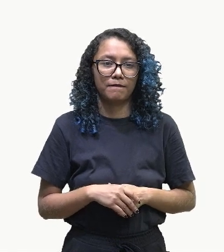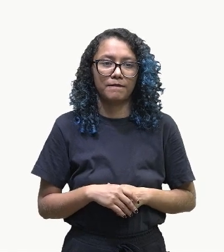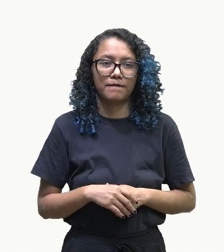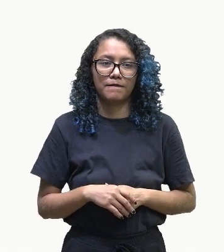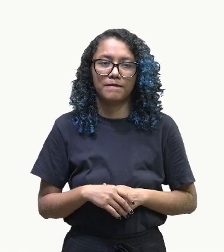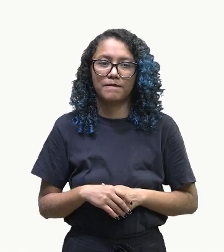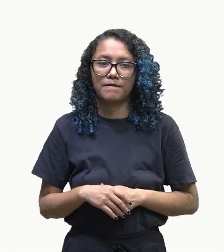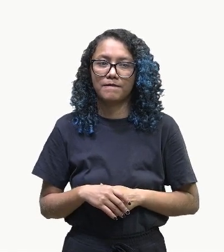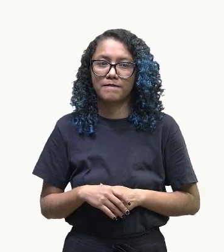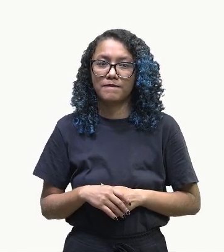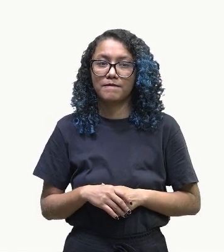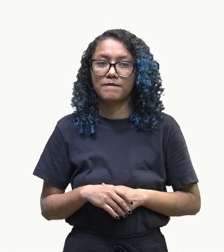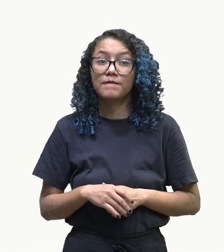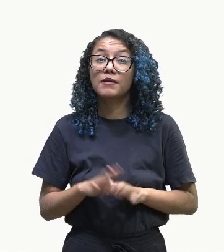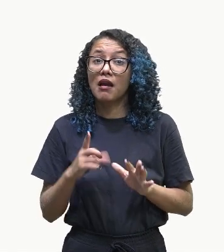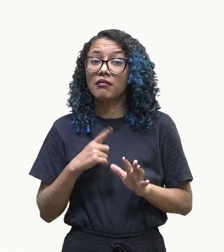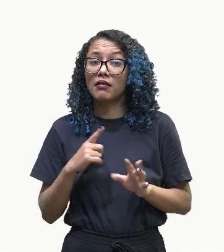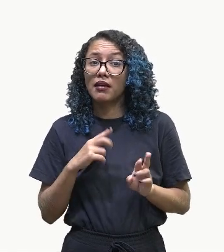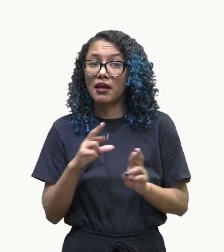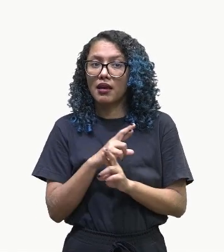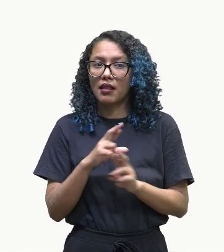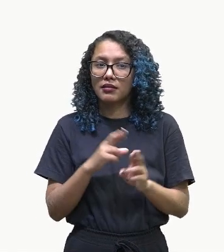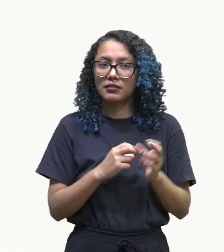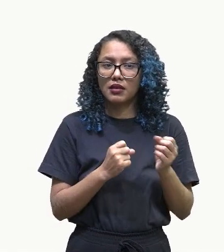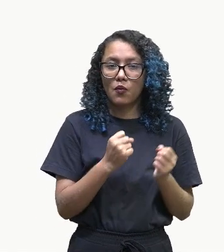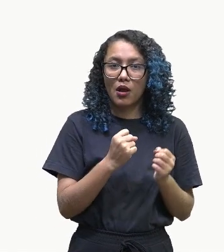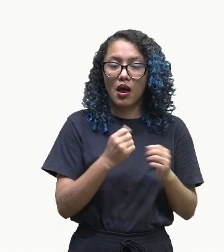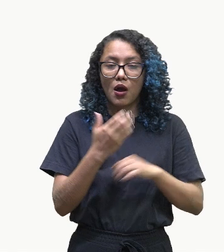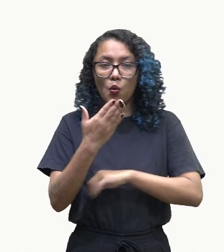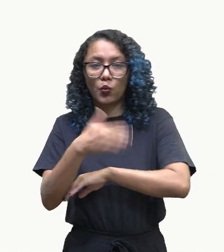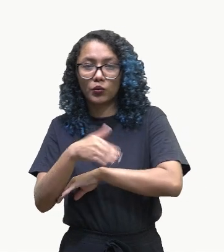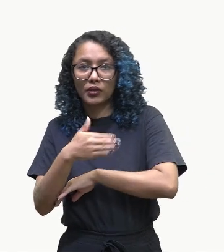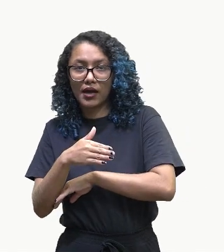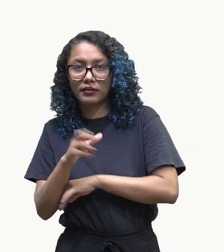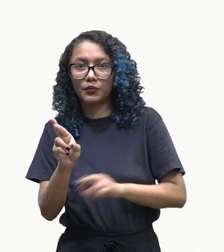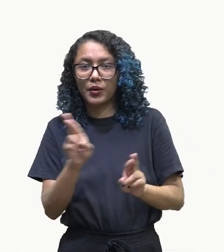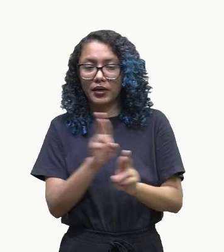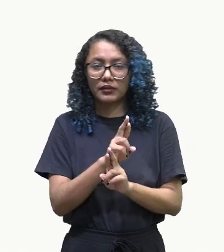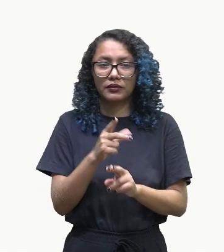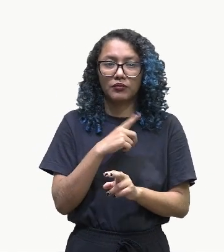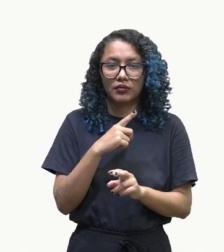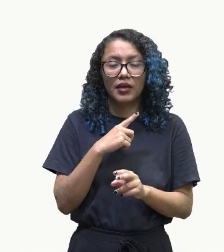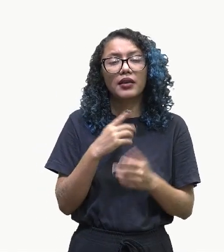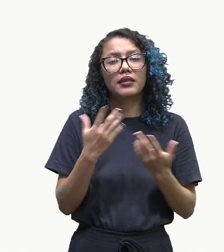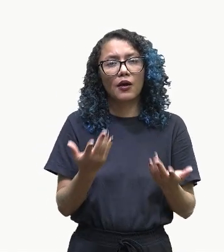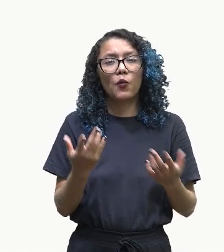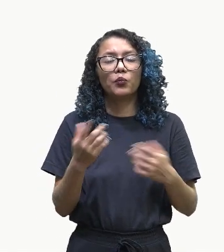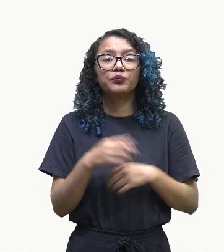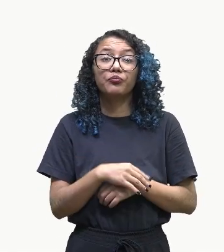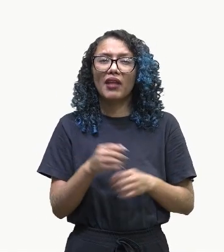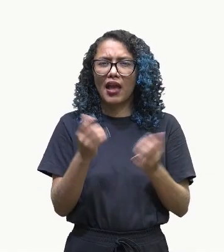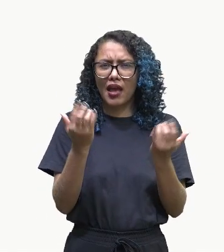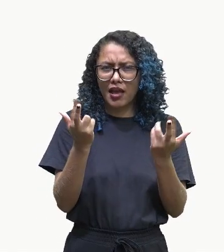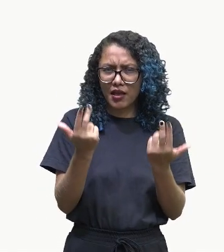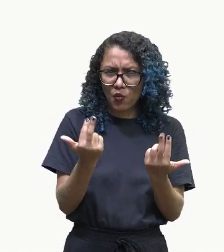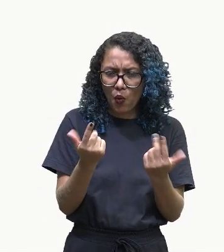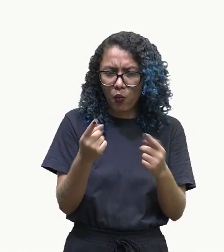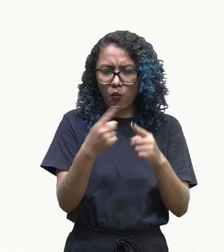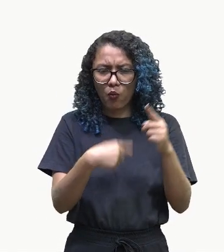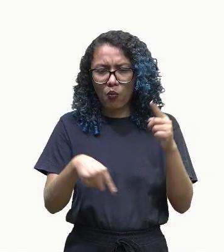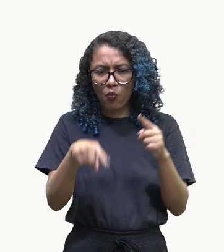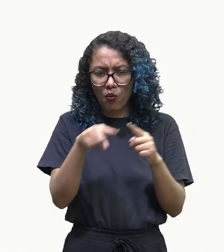temos um link entre o coche e táxi. O coche é o carro, né, aquele veículo de 4 rodas que utiliza para